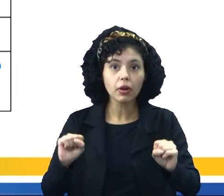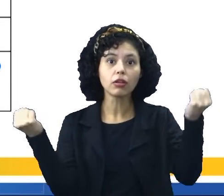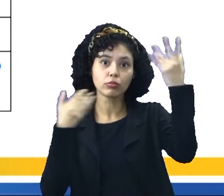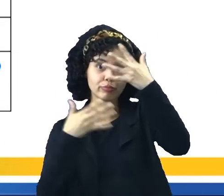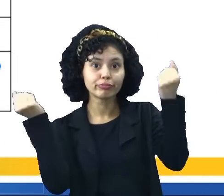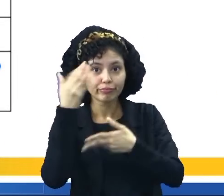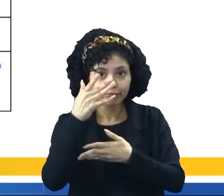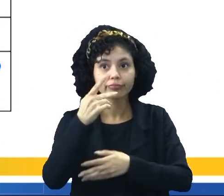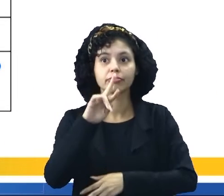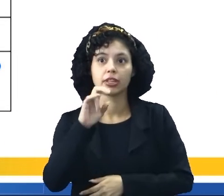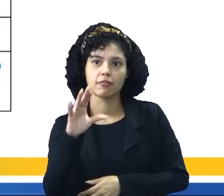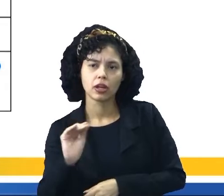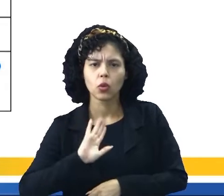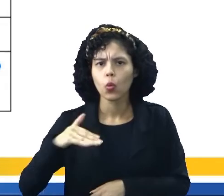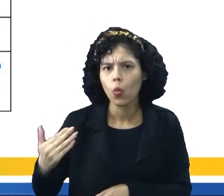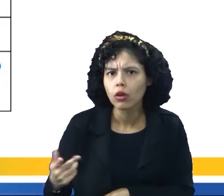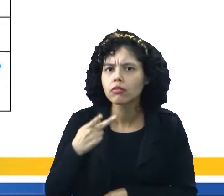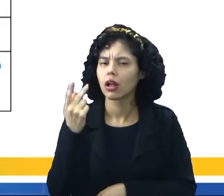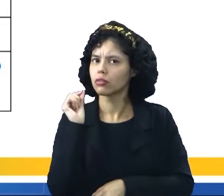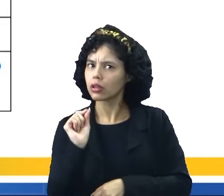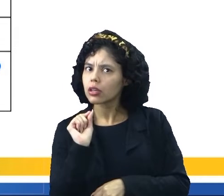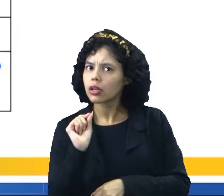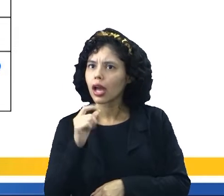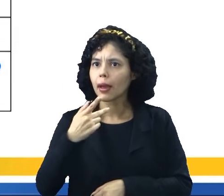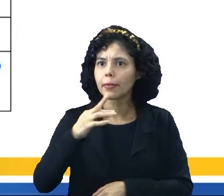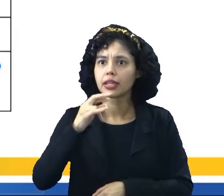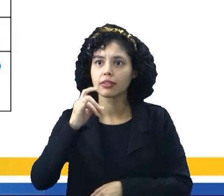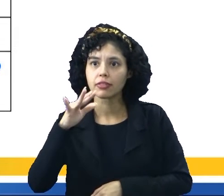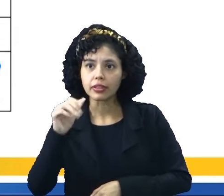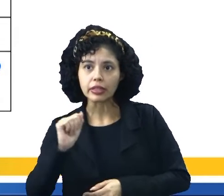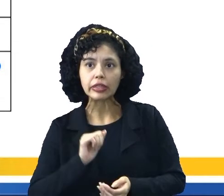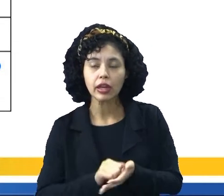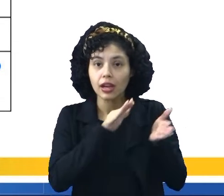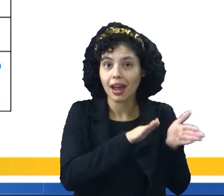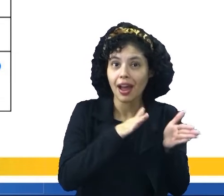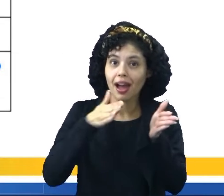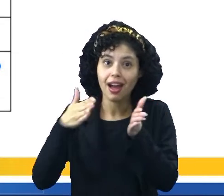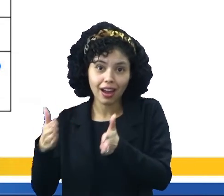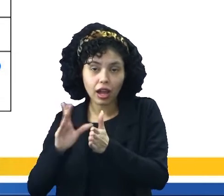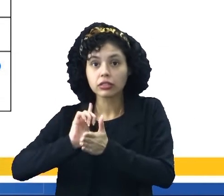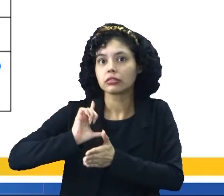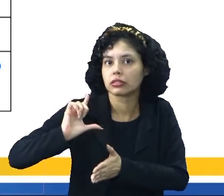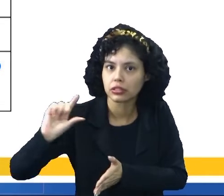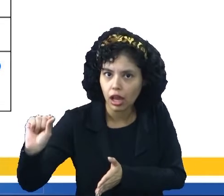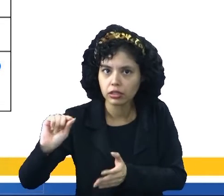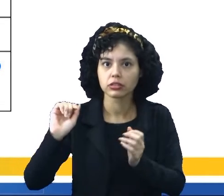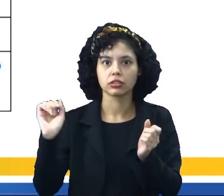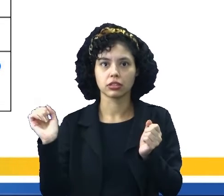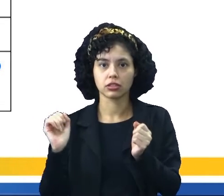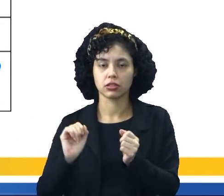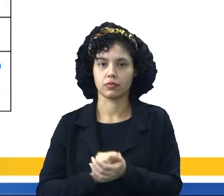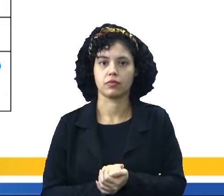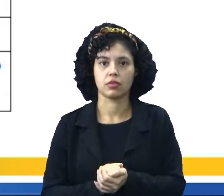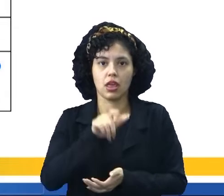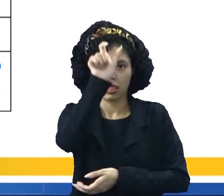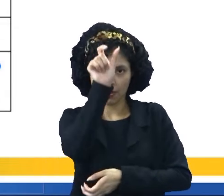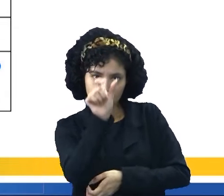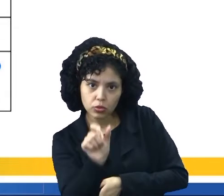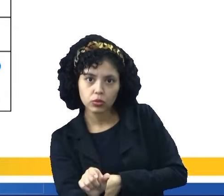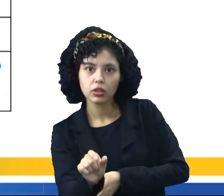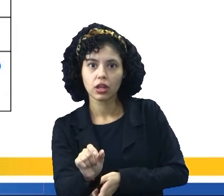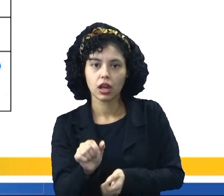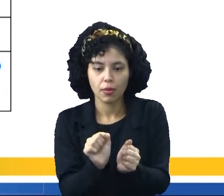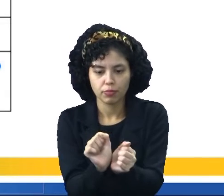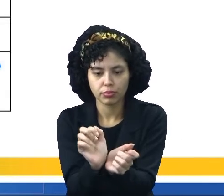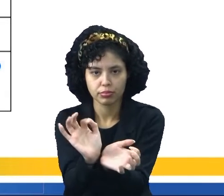periférico. Quando eu falo periférico, eu estou falando da periferia, né? Da parte que sai dos lá da parte da medula e